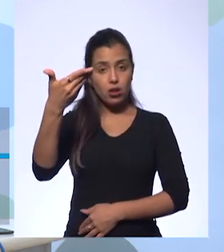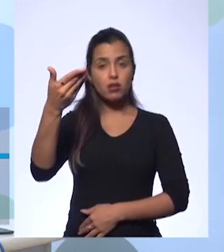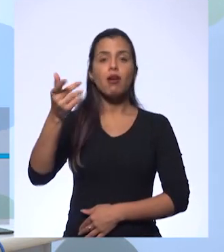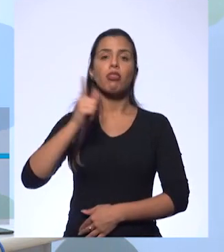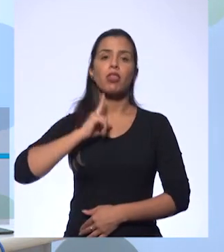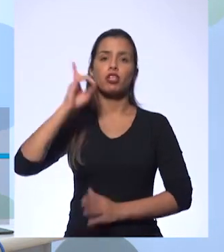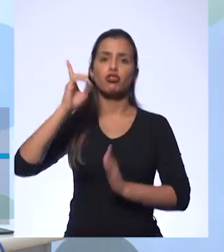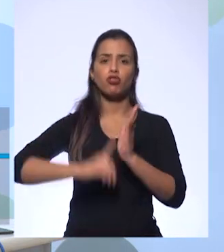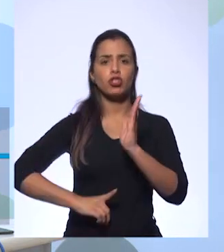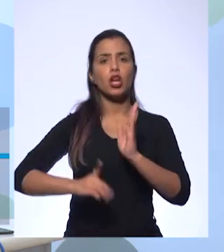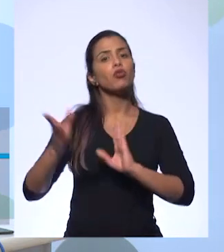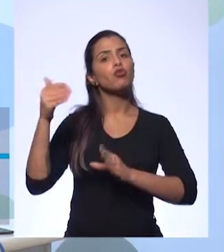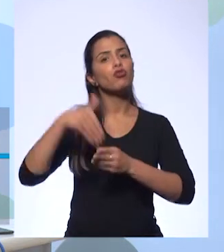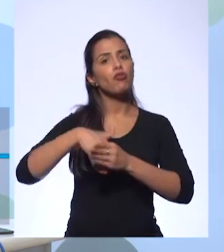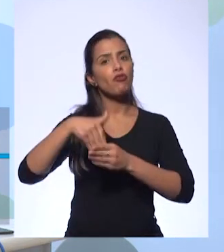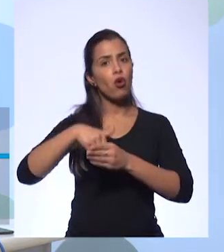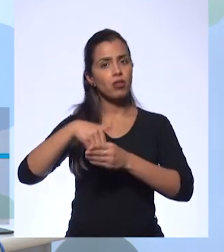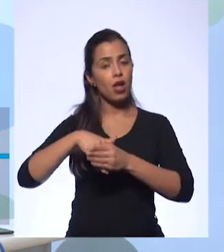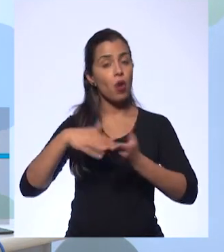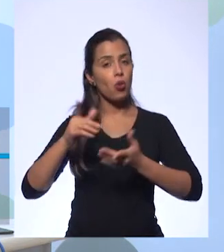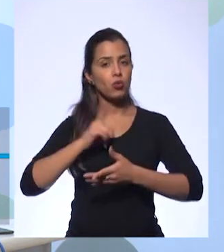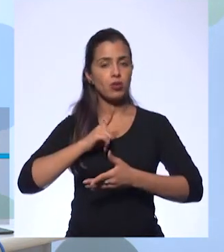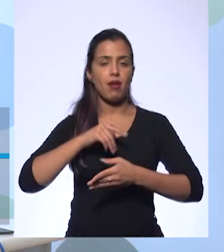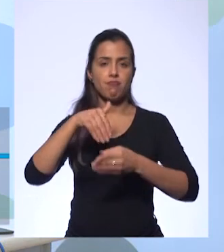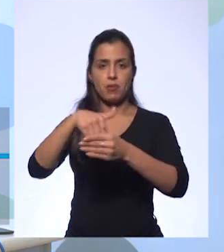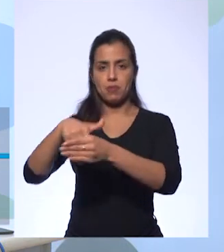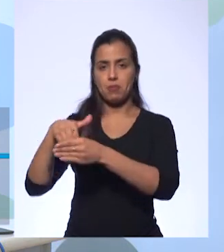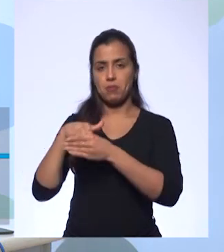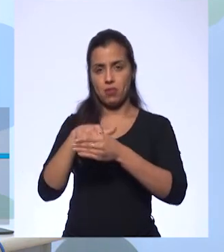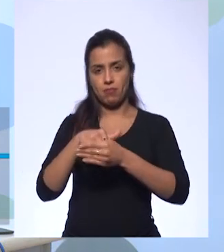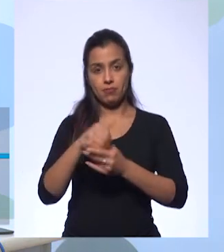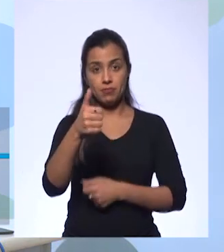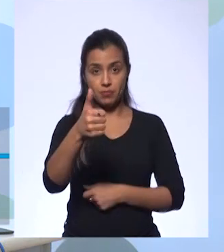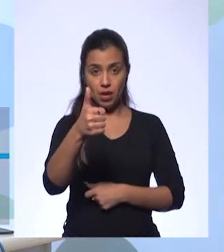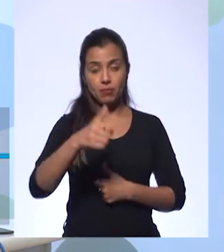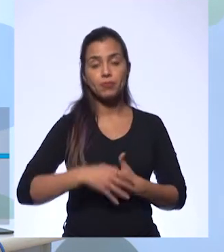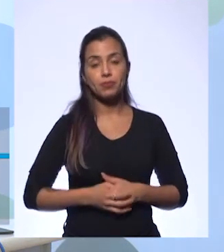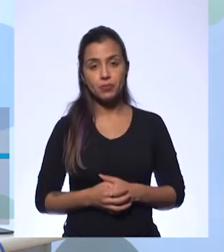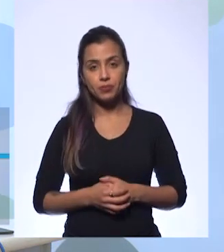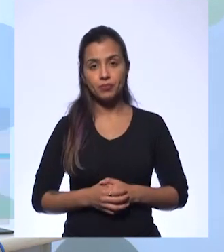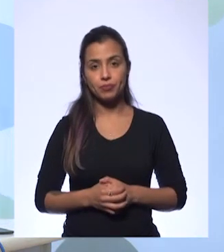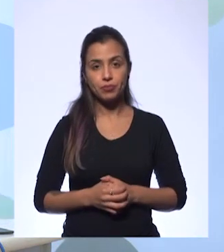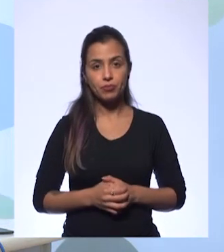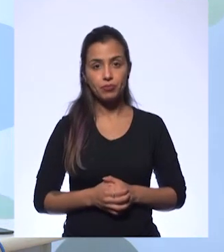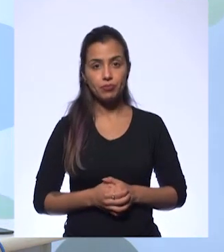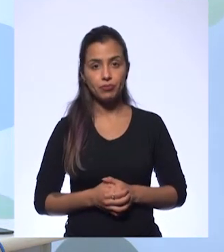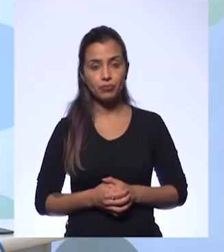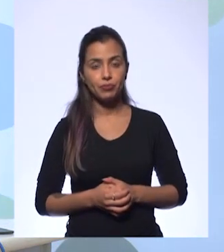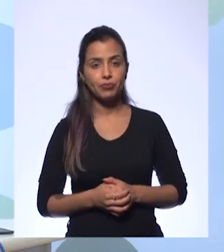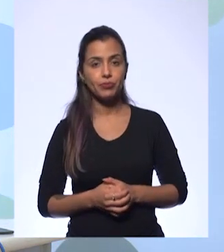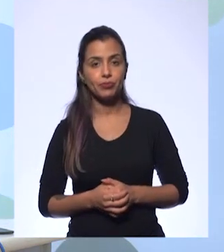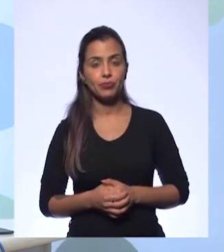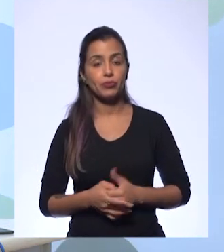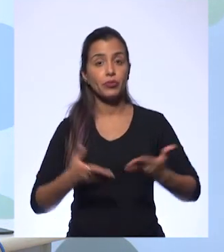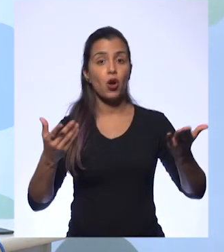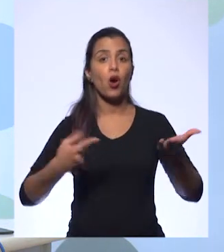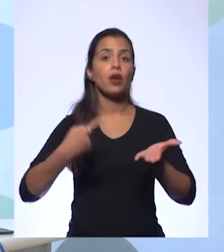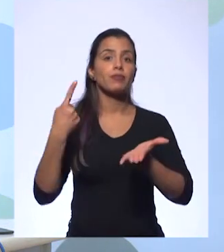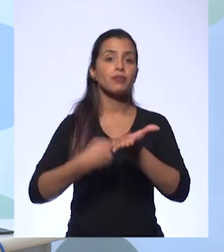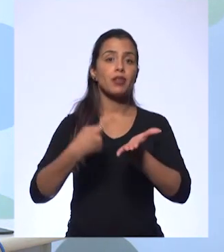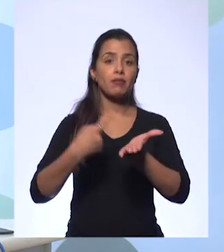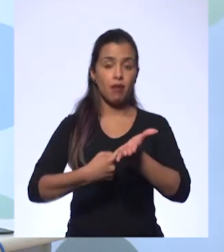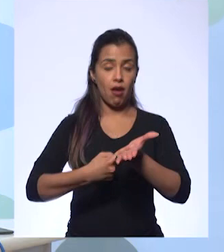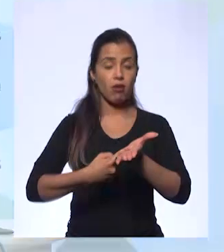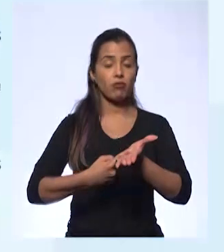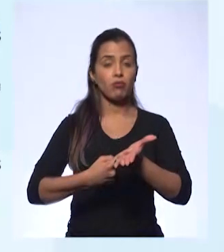nos europarlamentares aí quando há as eleições. Tudo bem? Vamos ver aí sobre o Tratado de Euratom, que também foi o tratado junto aí